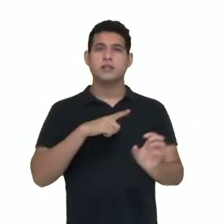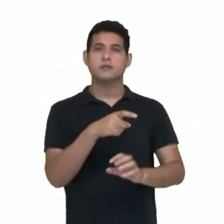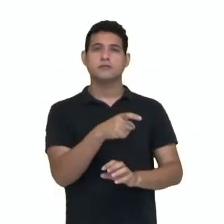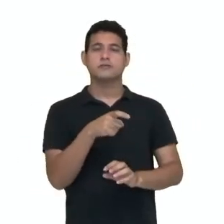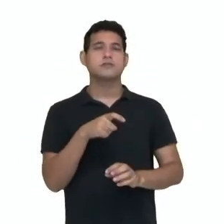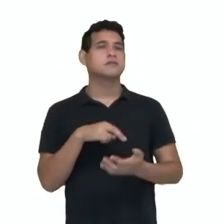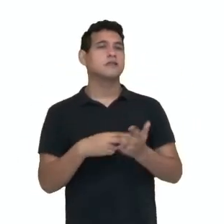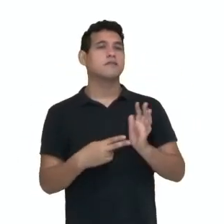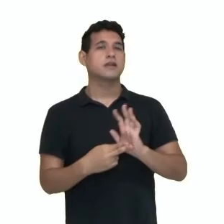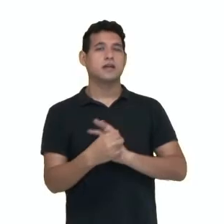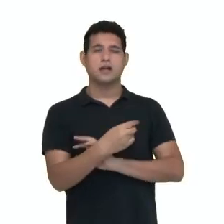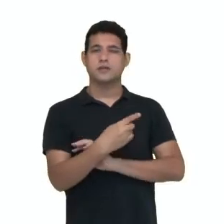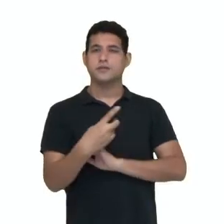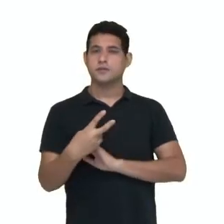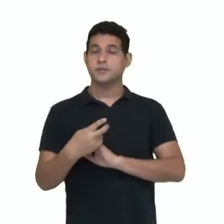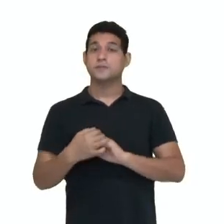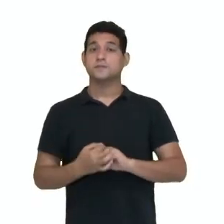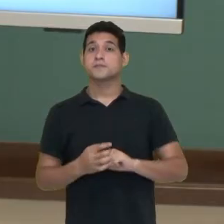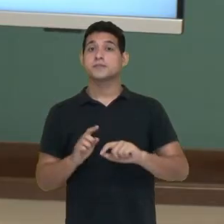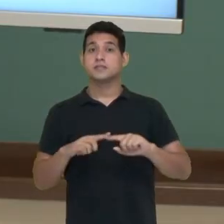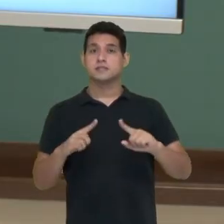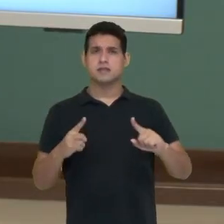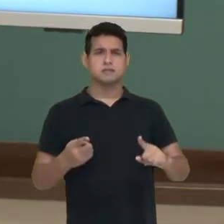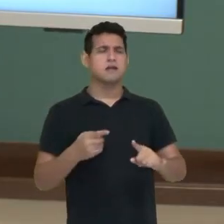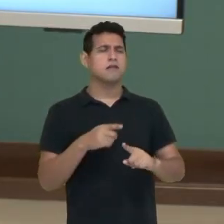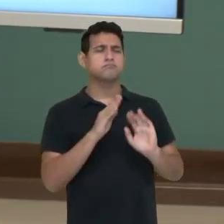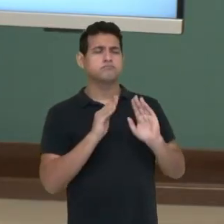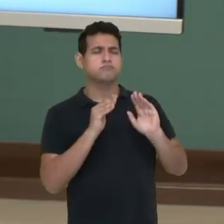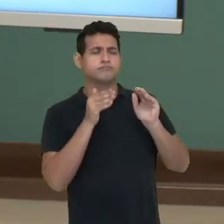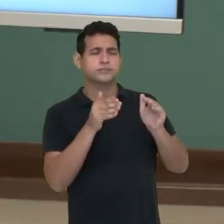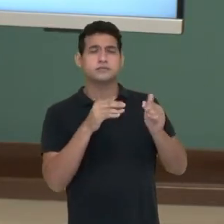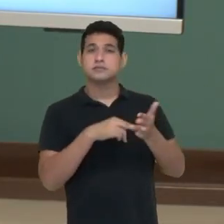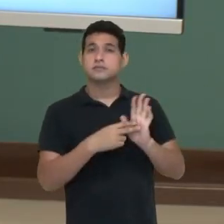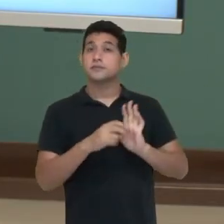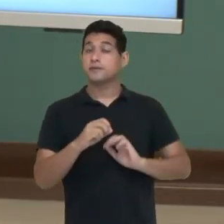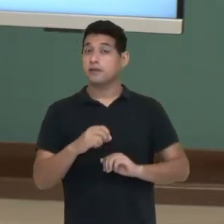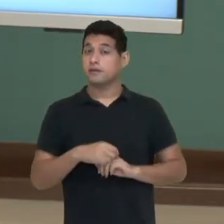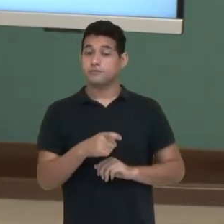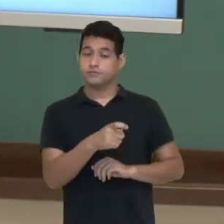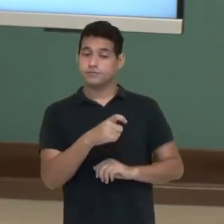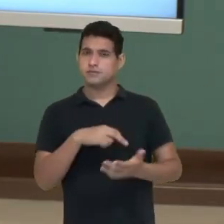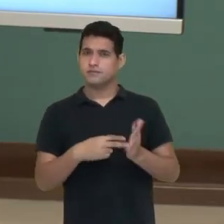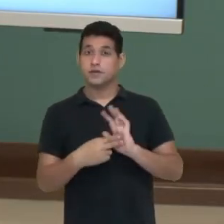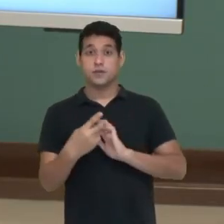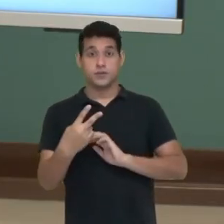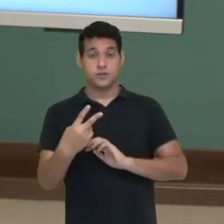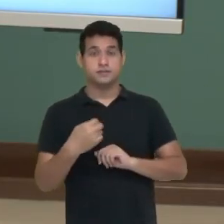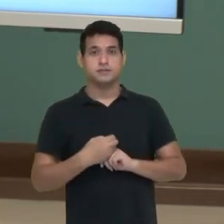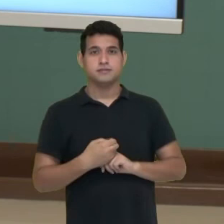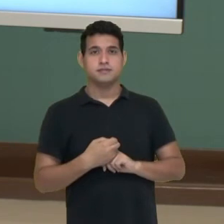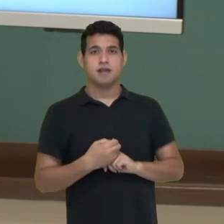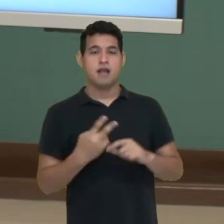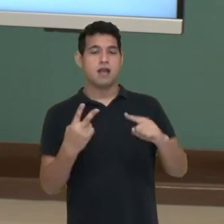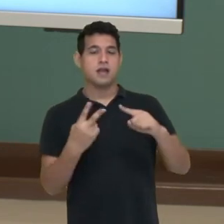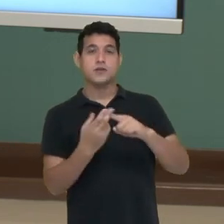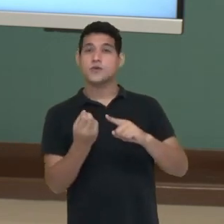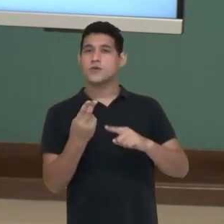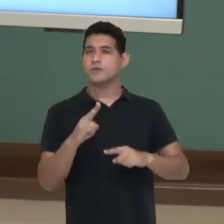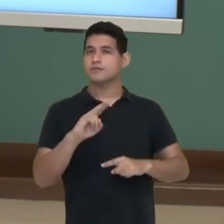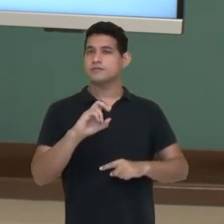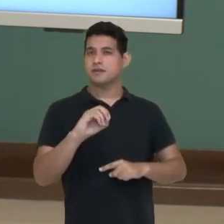vale 2. Então, nesta função específica minha, o x vale 2, a raiz ou o zero da